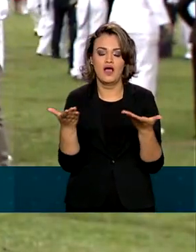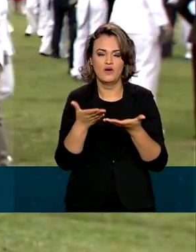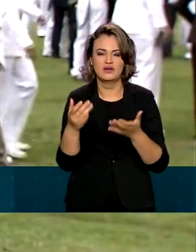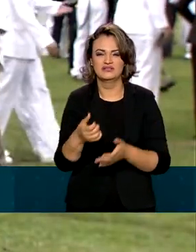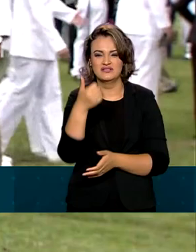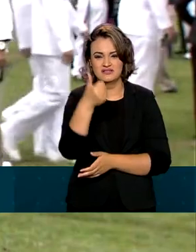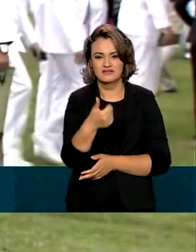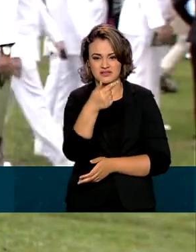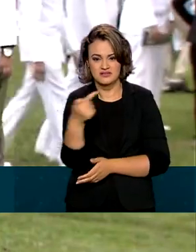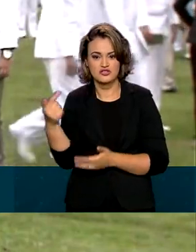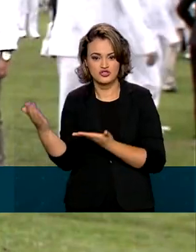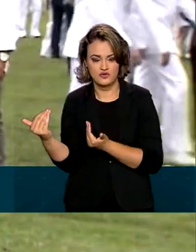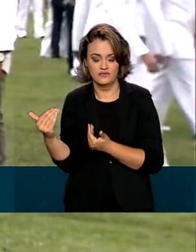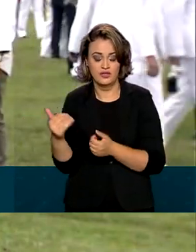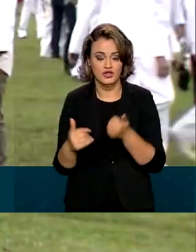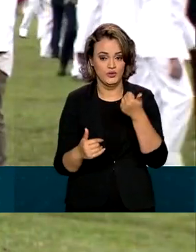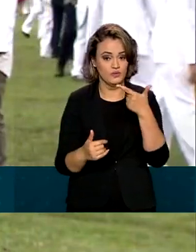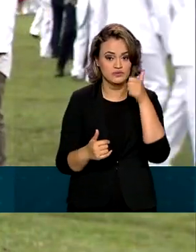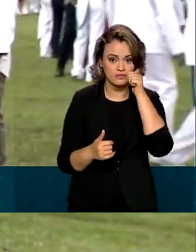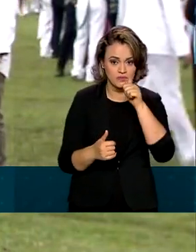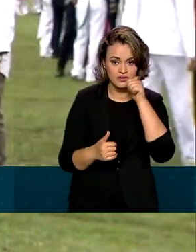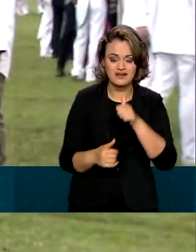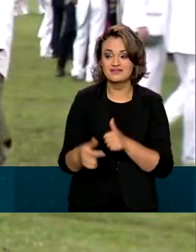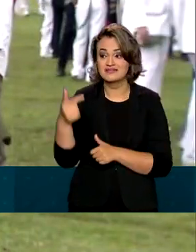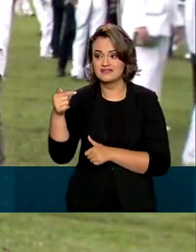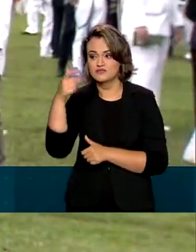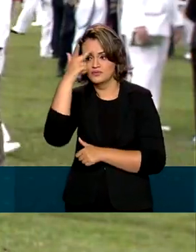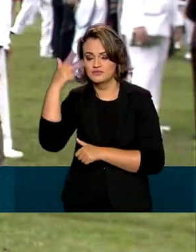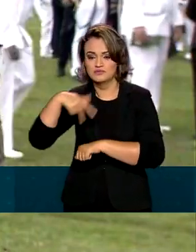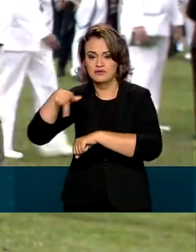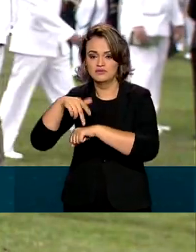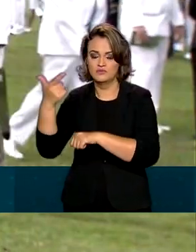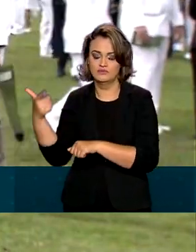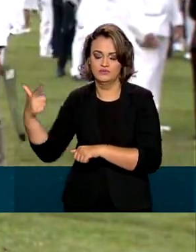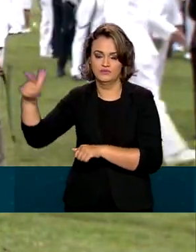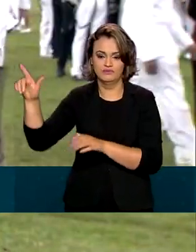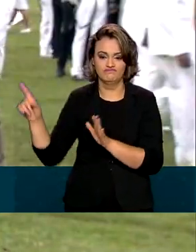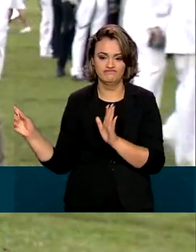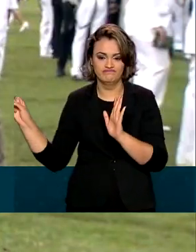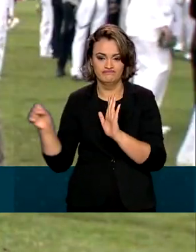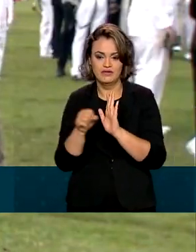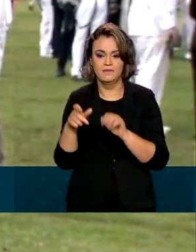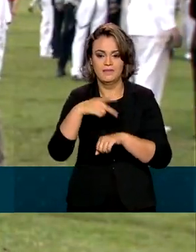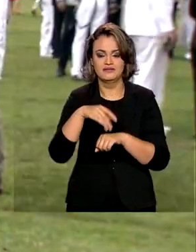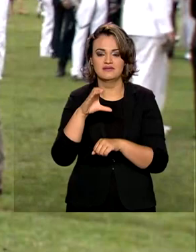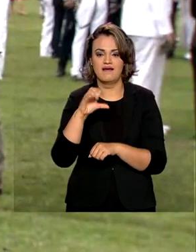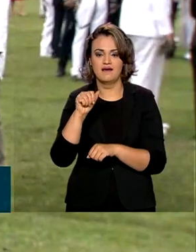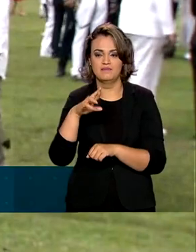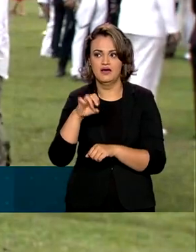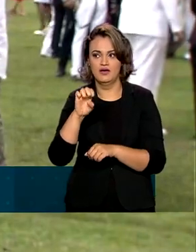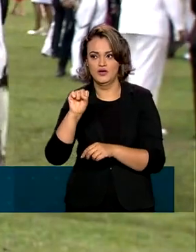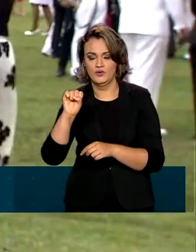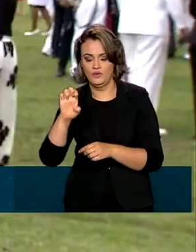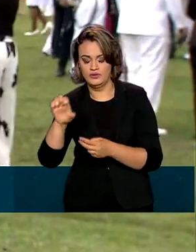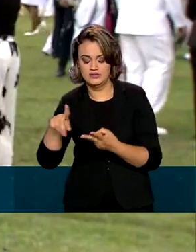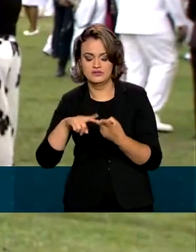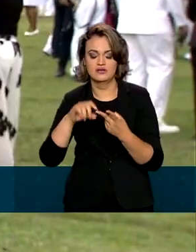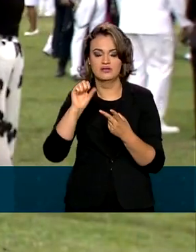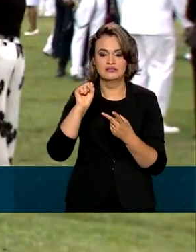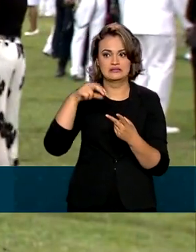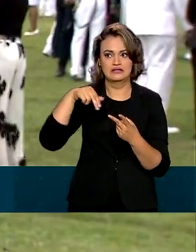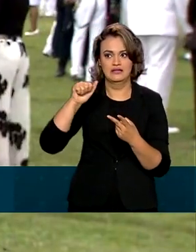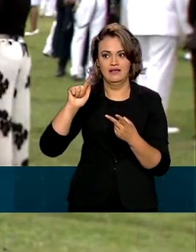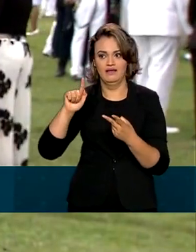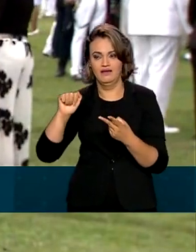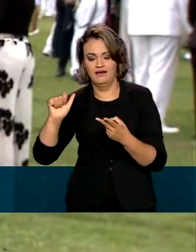177 jovens sendo 12 mulheres e sete estrangeiros vindos de Camarões Senegal e Namíbia